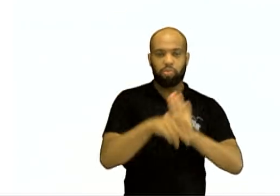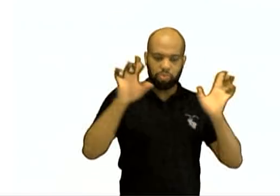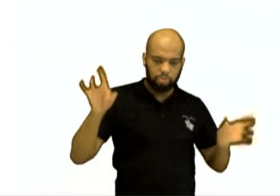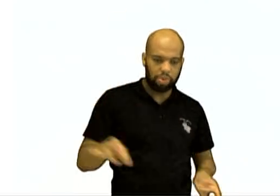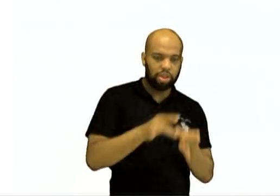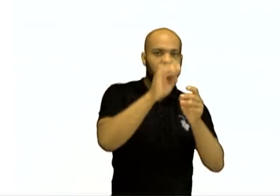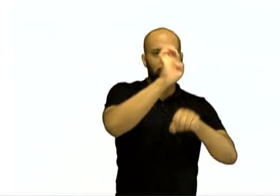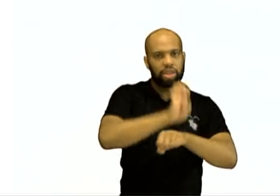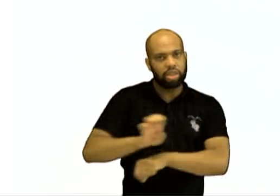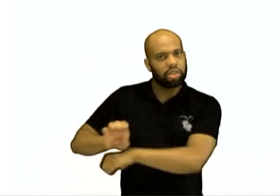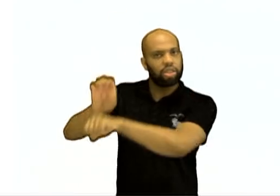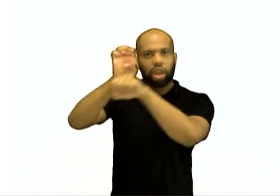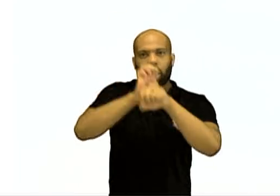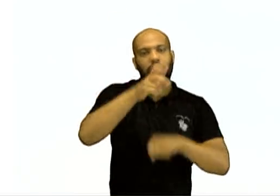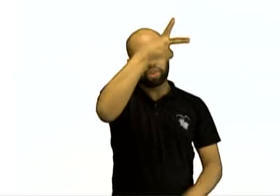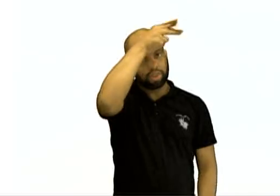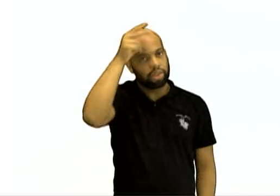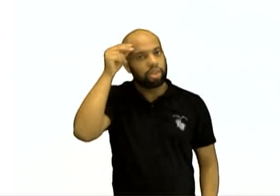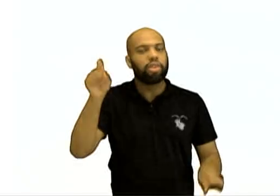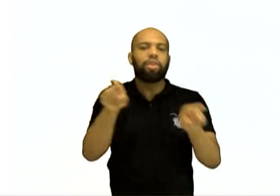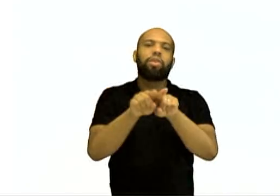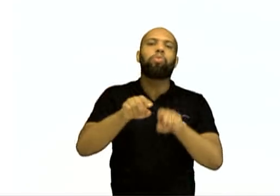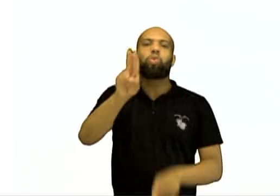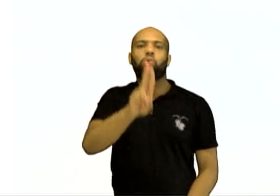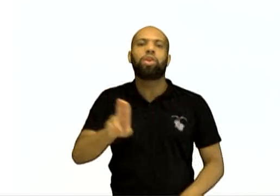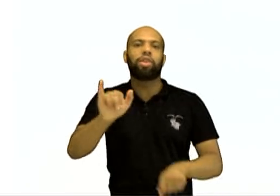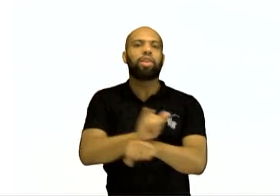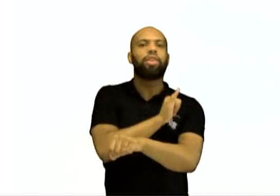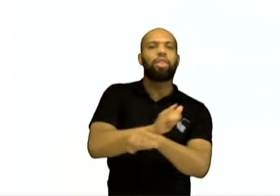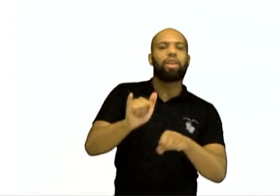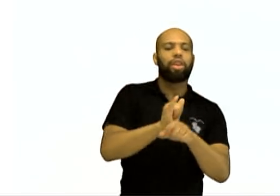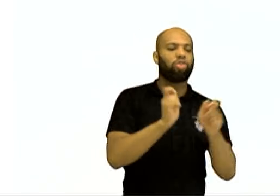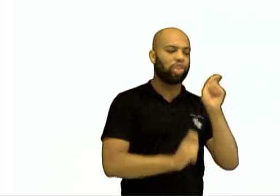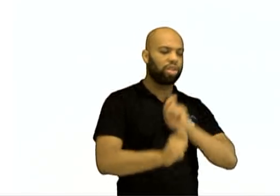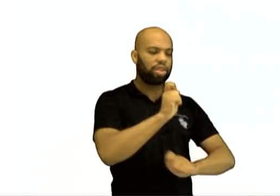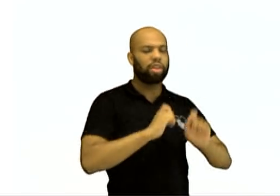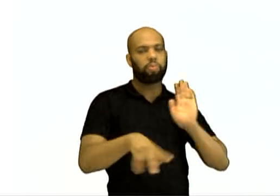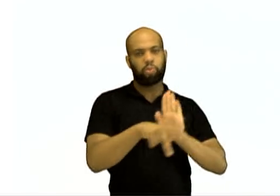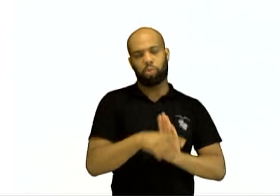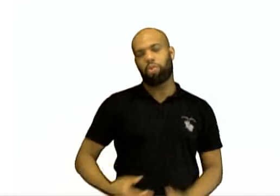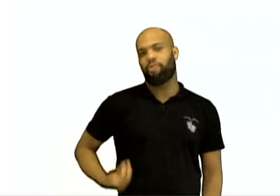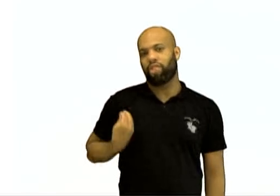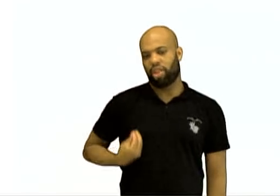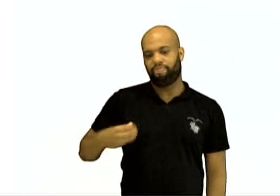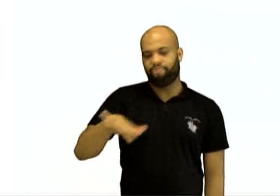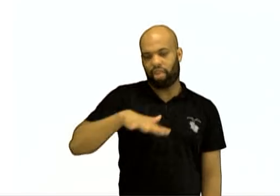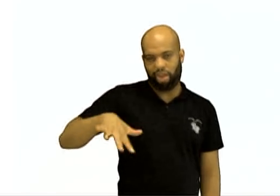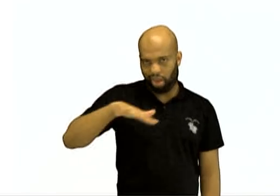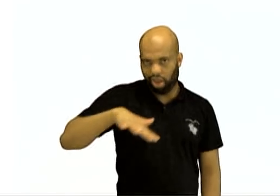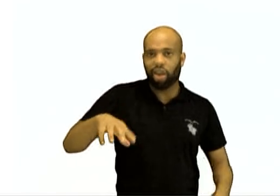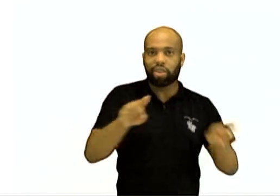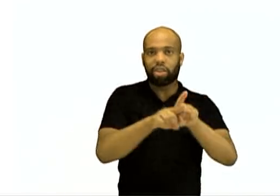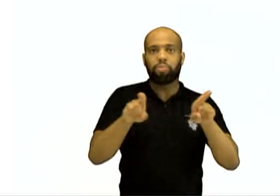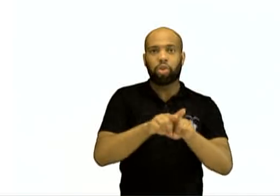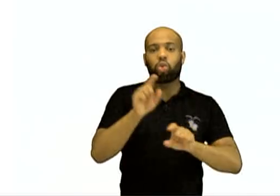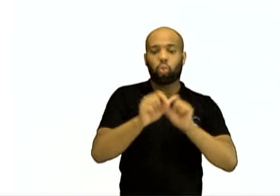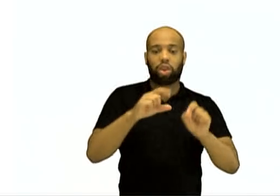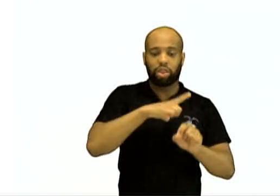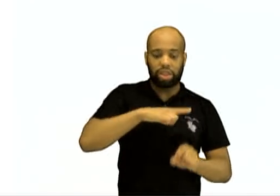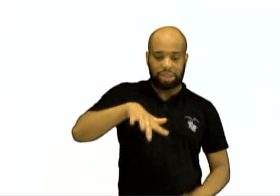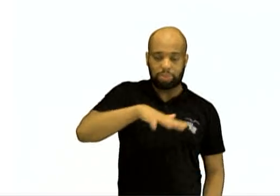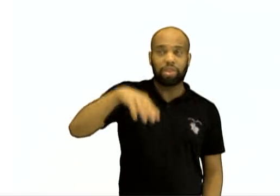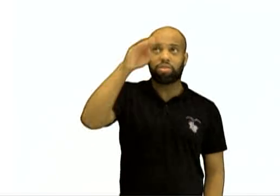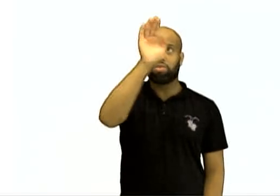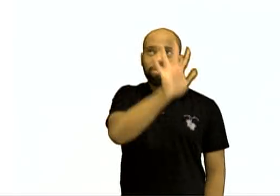estados, municípios também usam estratégias para administrar o território e figurar também no espaço nacional, por exemplo.